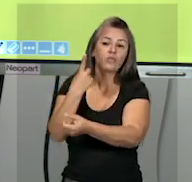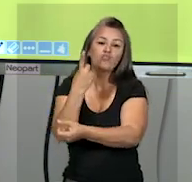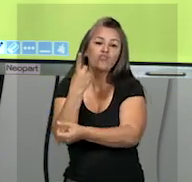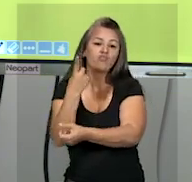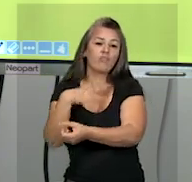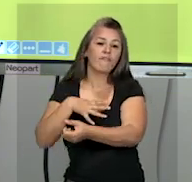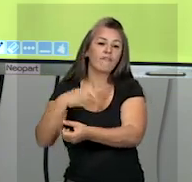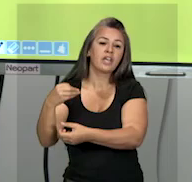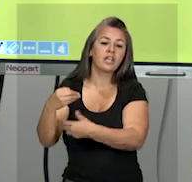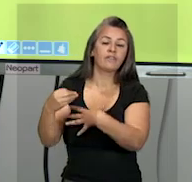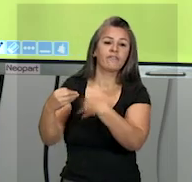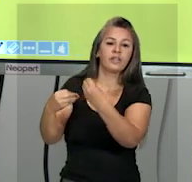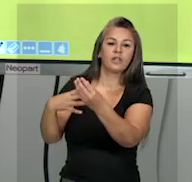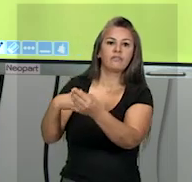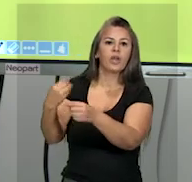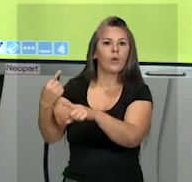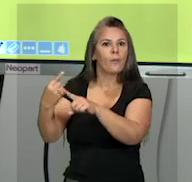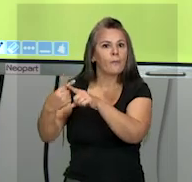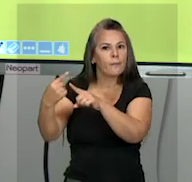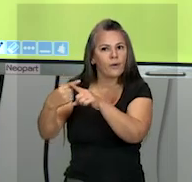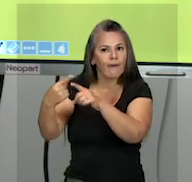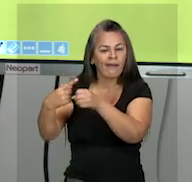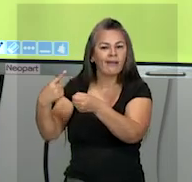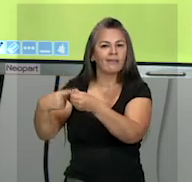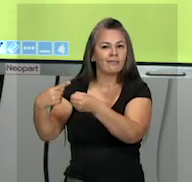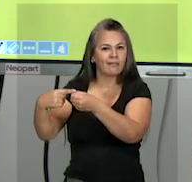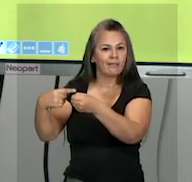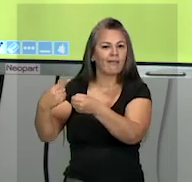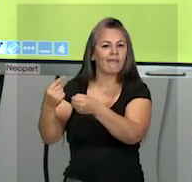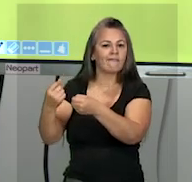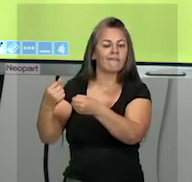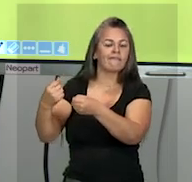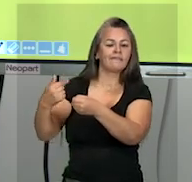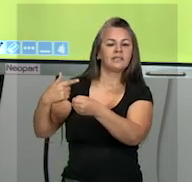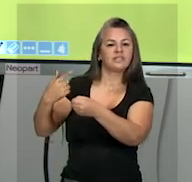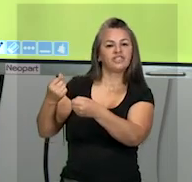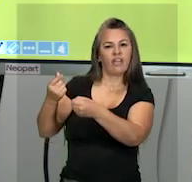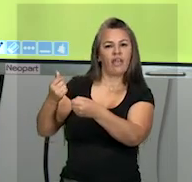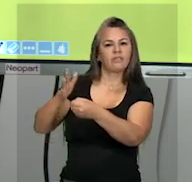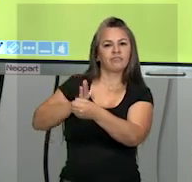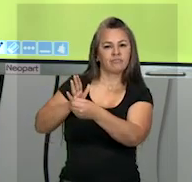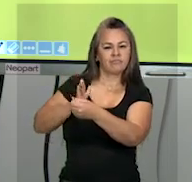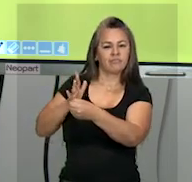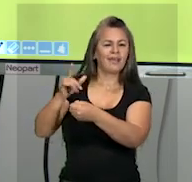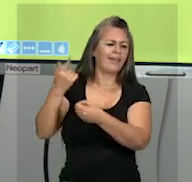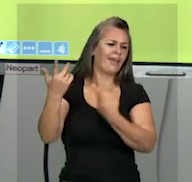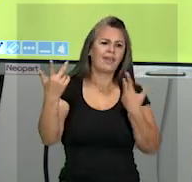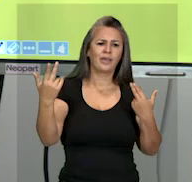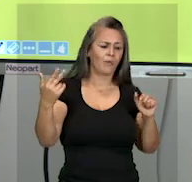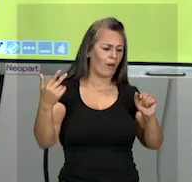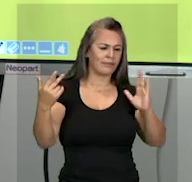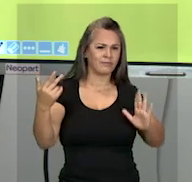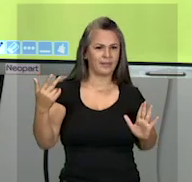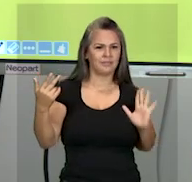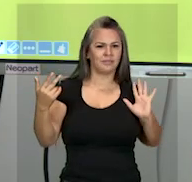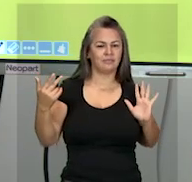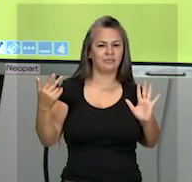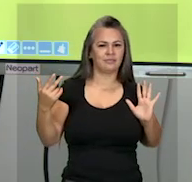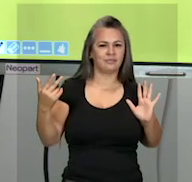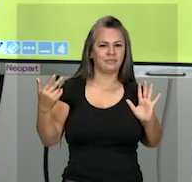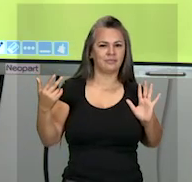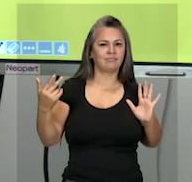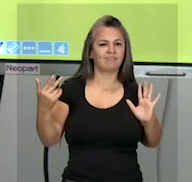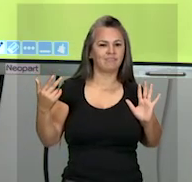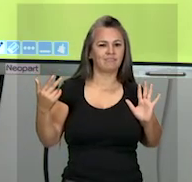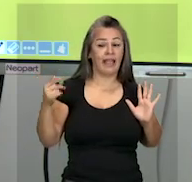a quantidade de filhos, porque morar na cidade, ter muitos filhos fica complicado e tudo mais. É o que acontece aqui no Brasil, né? Mas o Japão começou a viver isso muito antes da